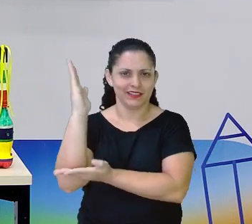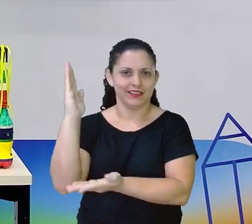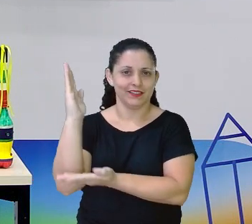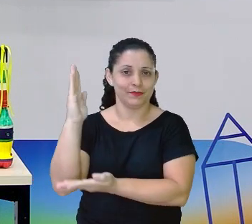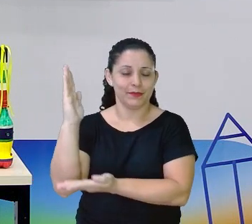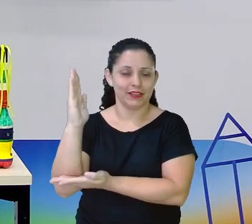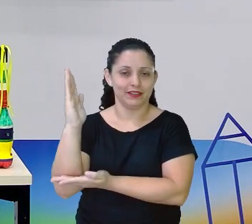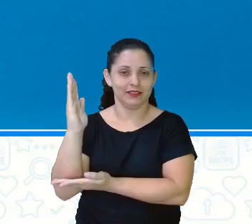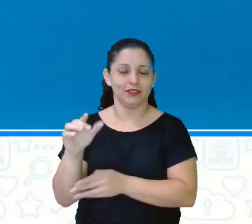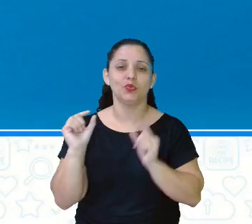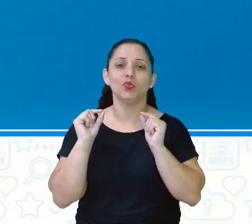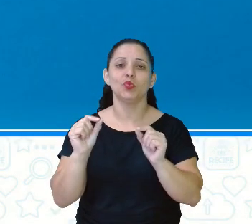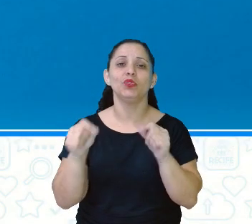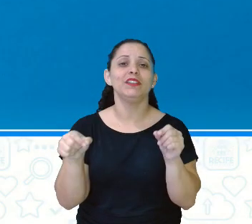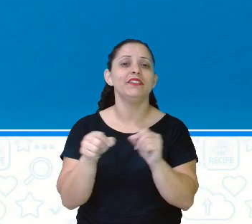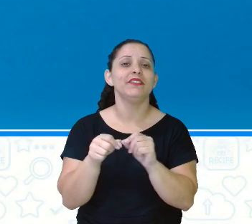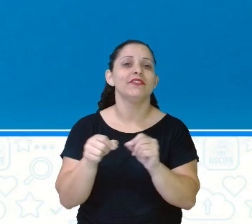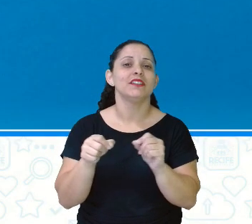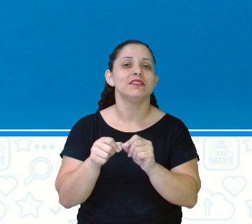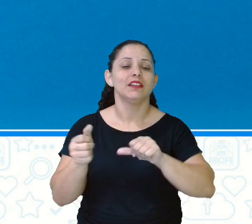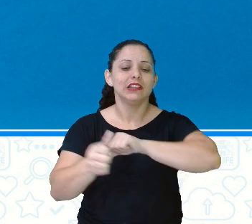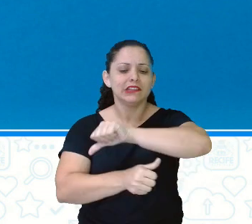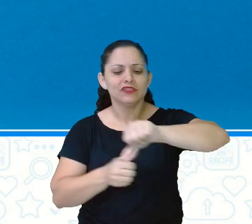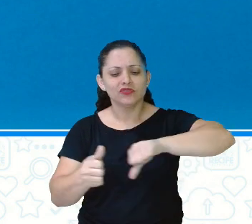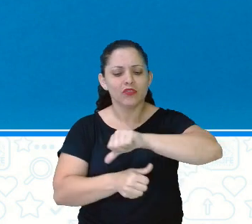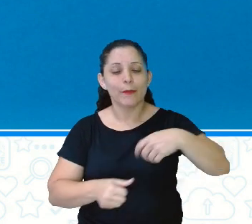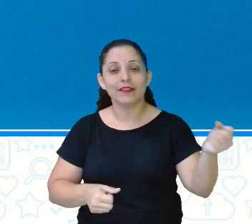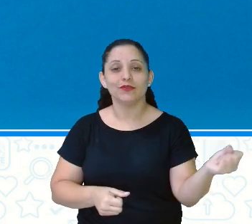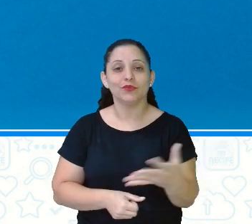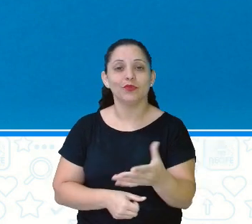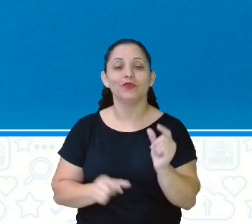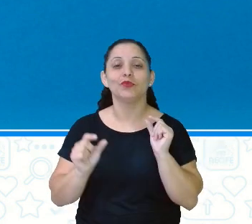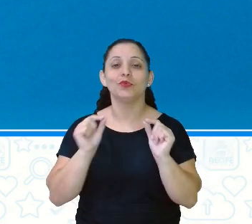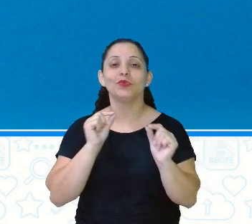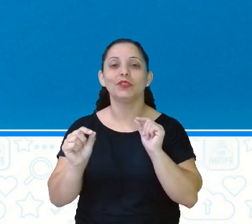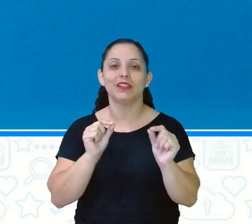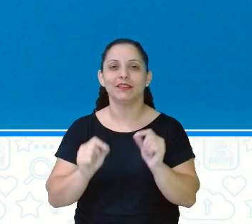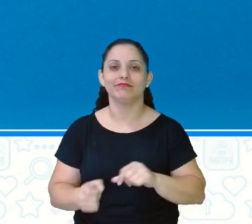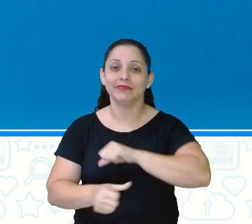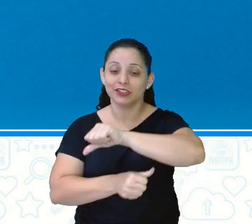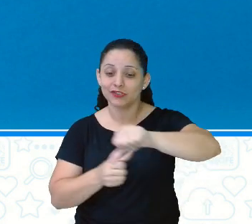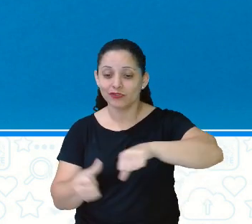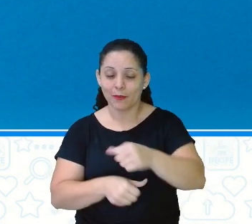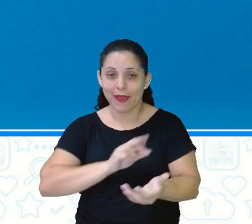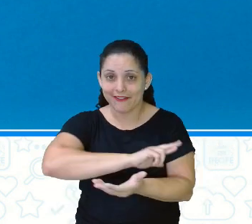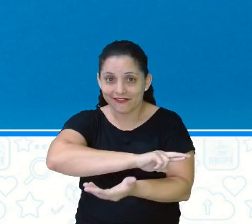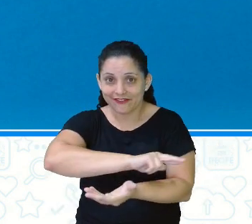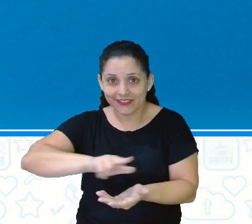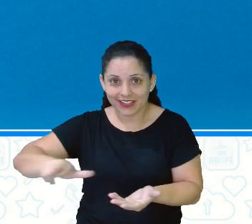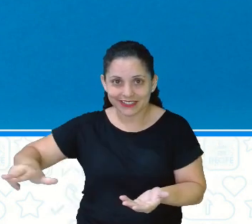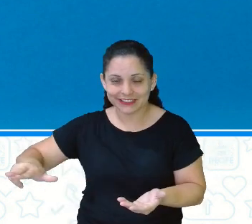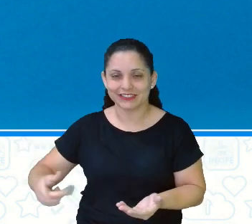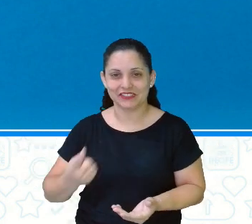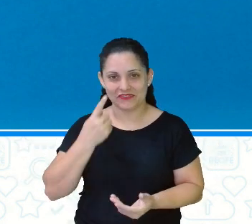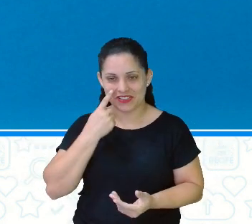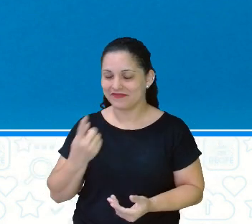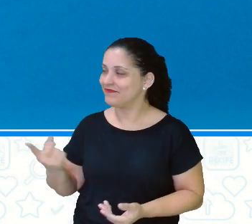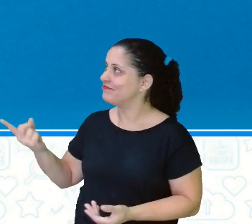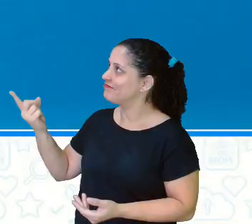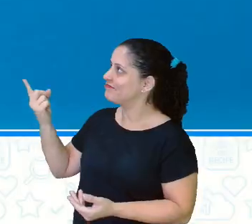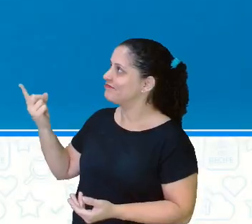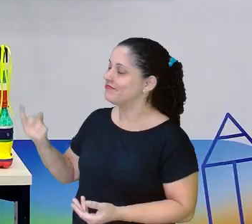né? No que podemos transformá-las? E eu vou mostrar que eu transformei algumas garrafas PET aqui para